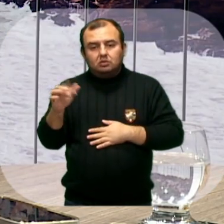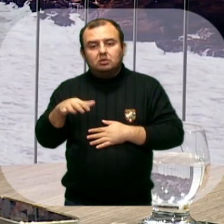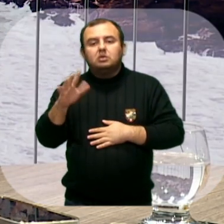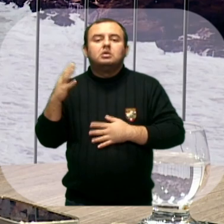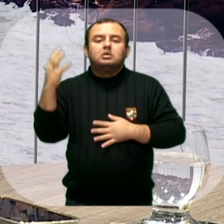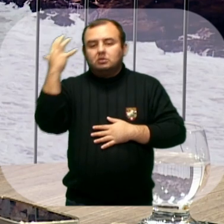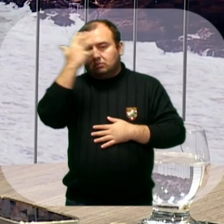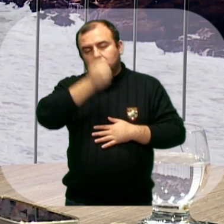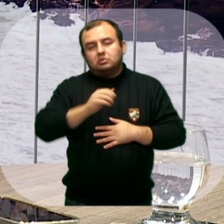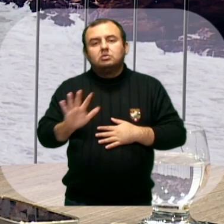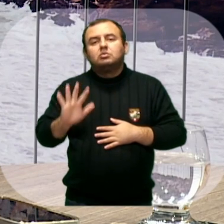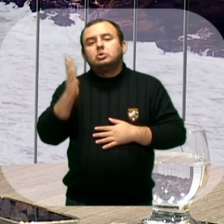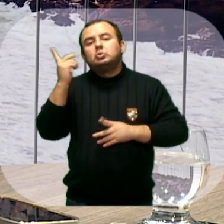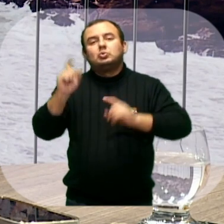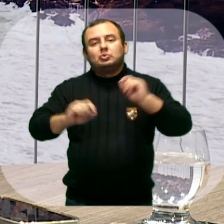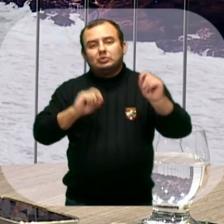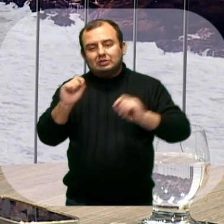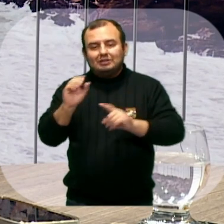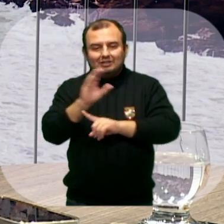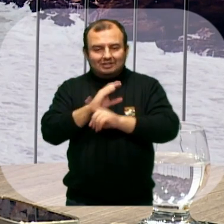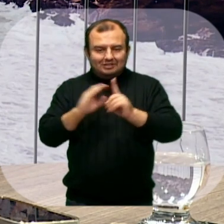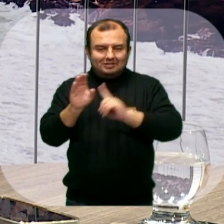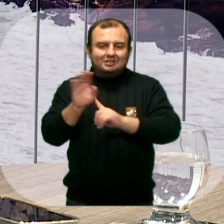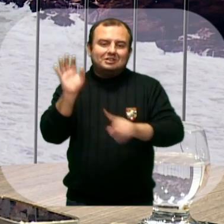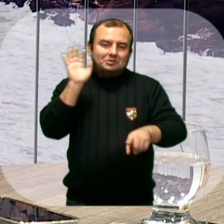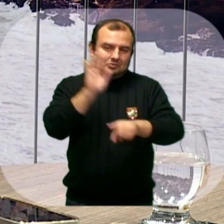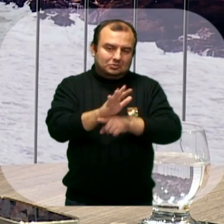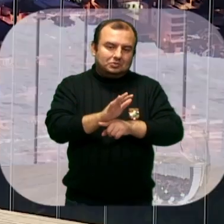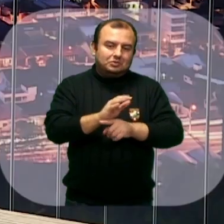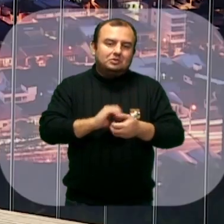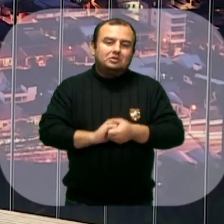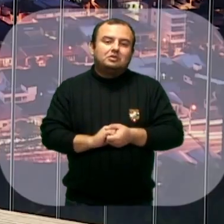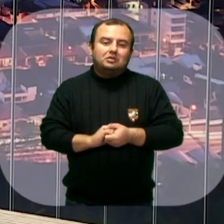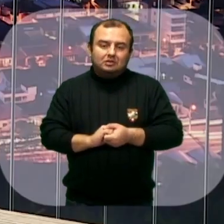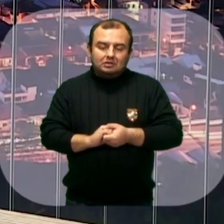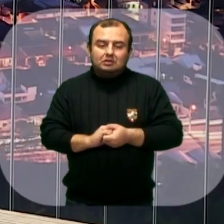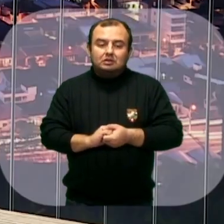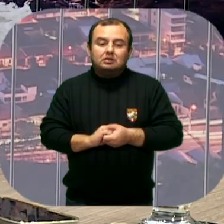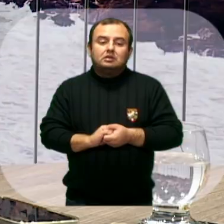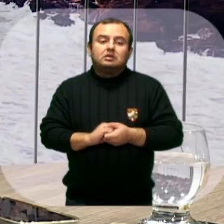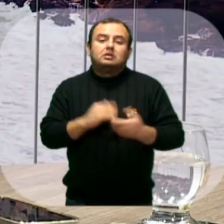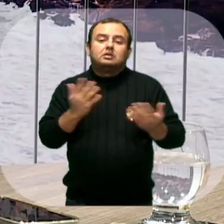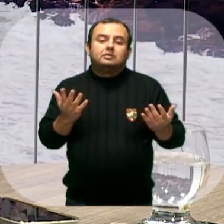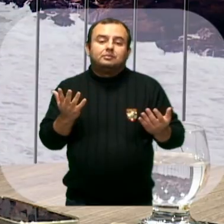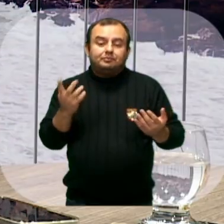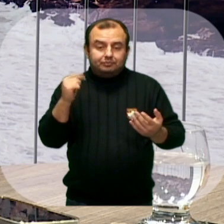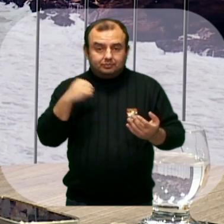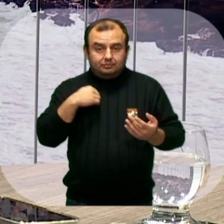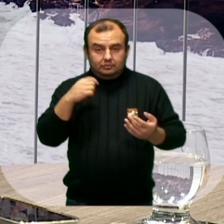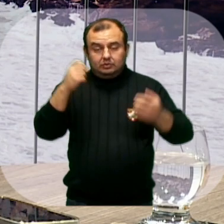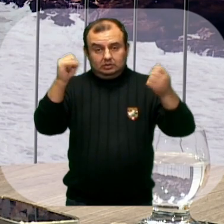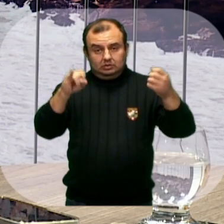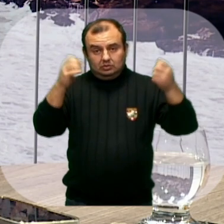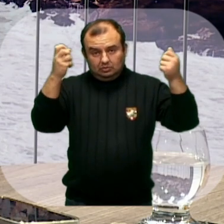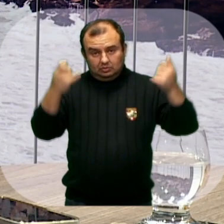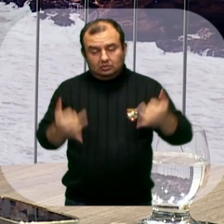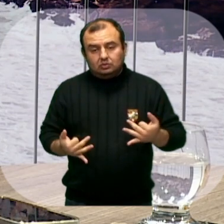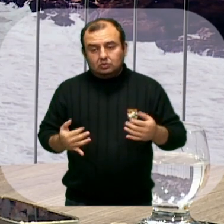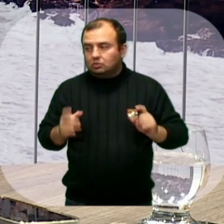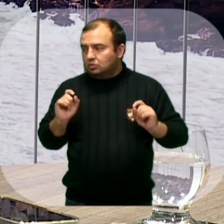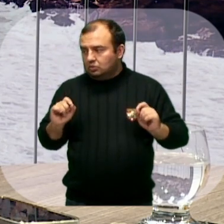mais bonita que aconteceu. A comunidade ajudou. Que legal. Então, assim, se eu te disser,